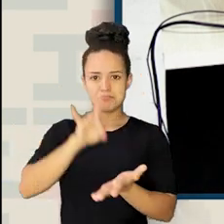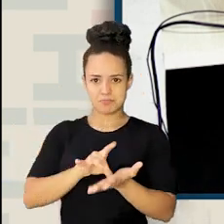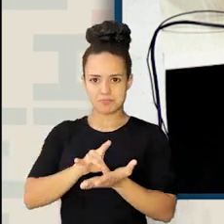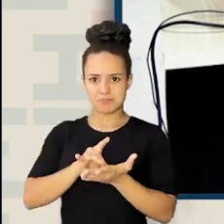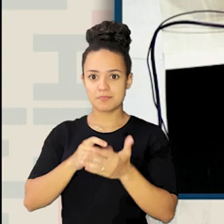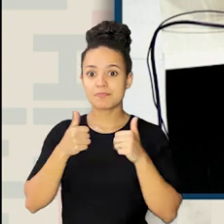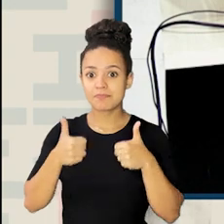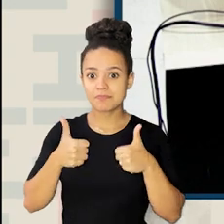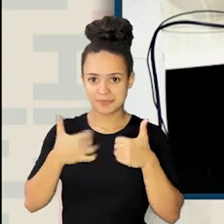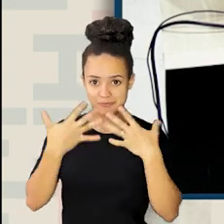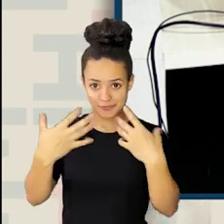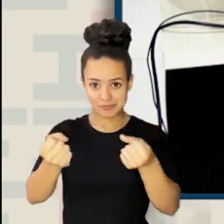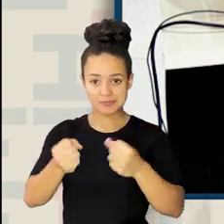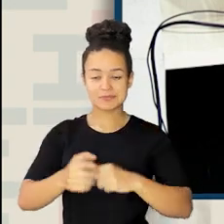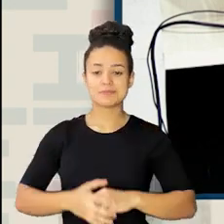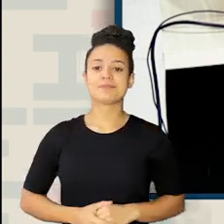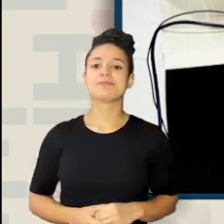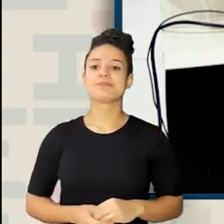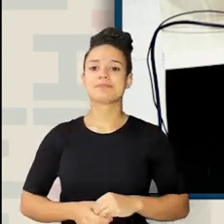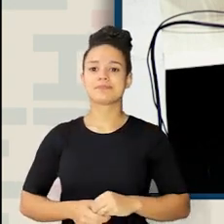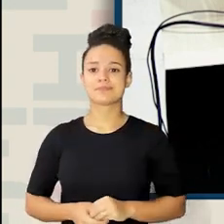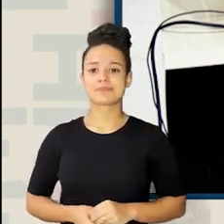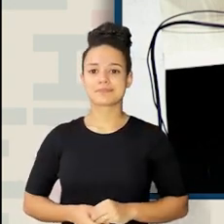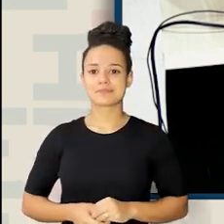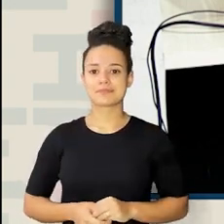equilíbrio. Vamos.